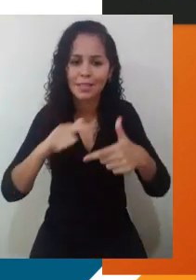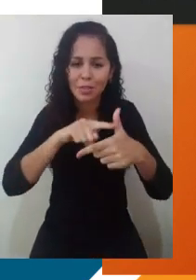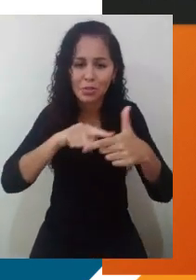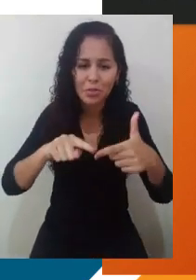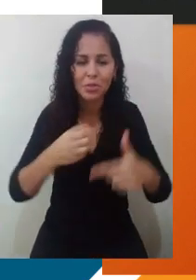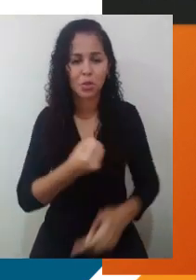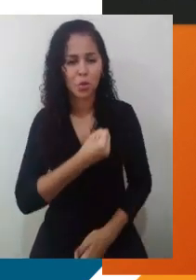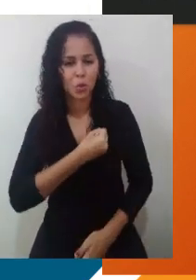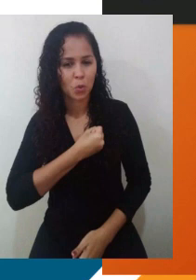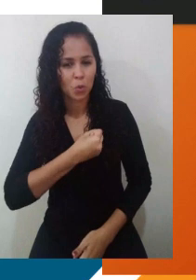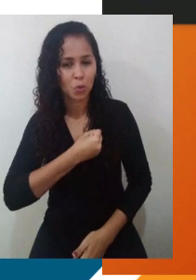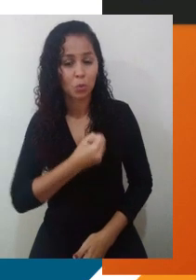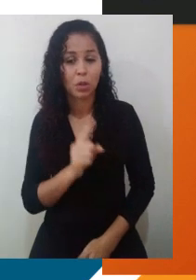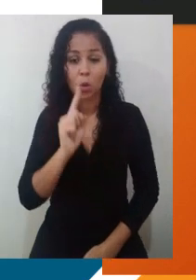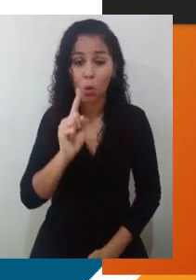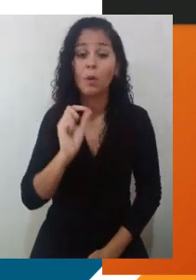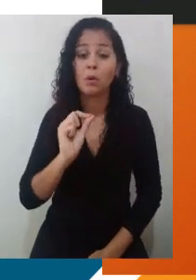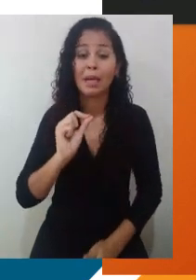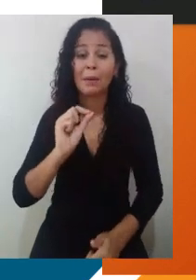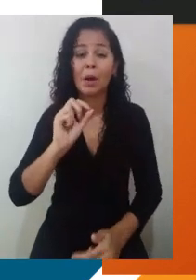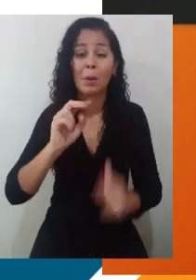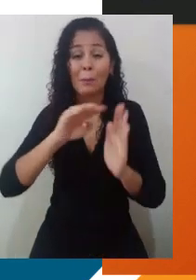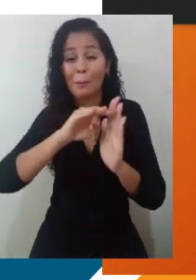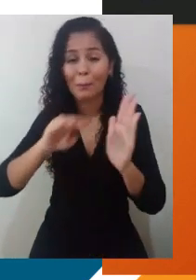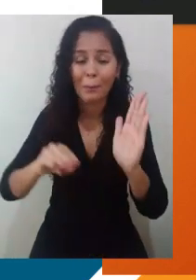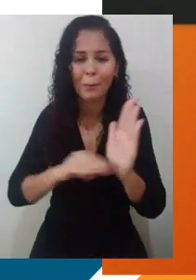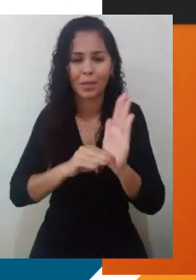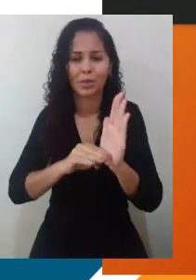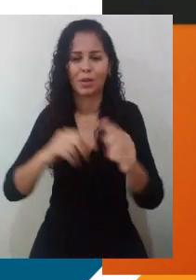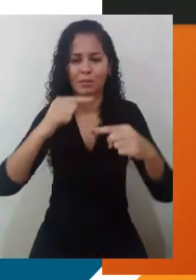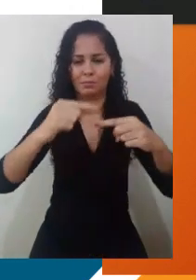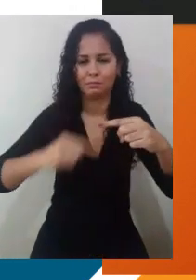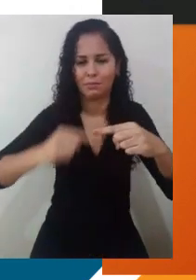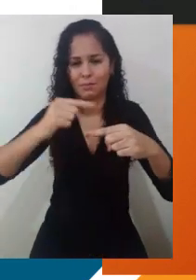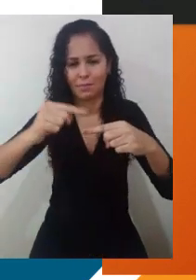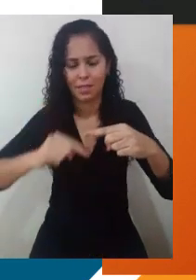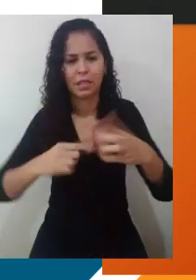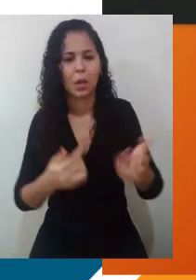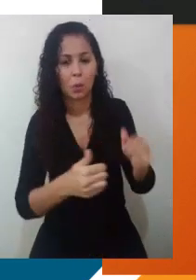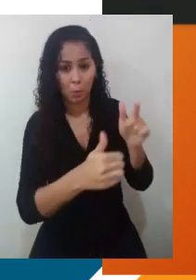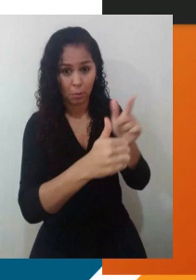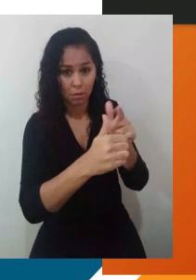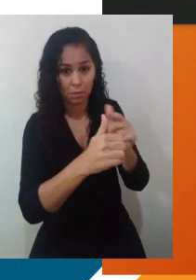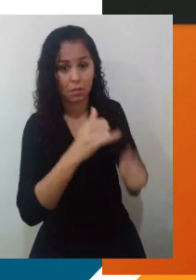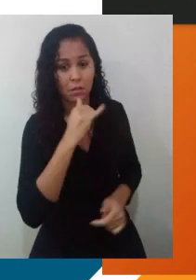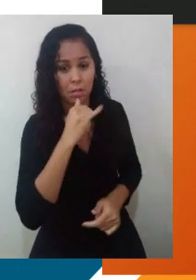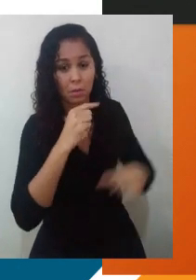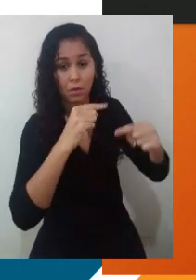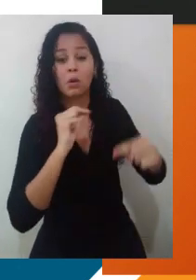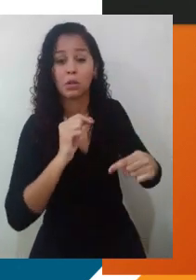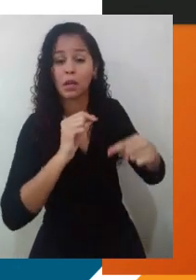é uma unidade menor do que a razão. Portanto, lá no primeiro exemplo, onde a razão era 2,